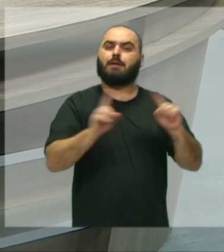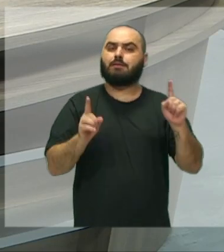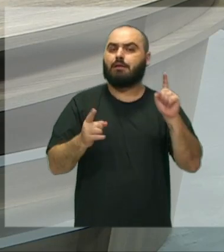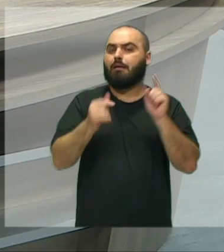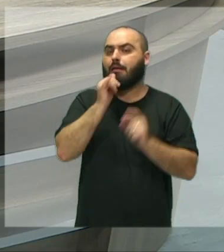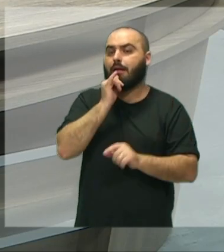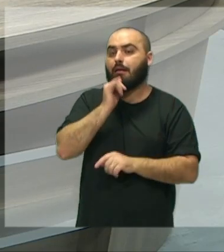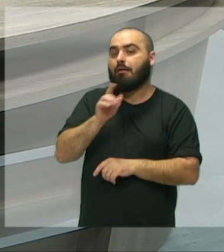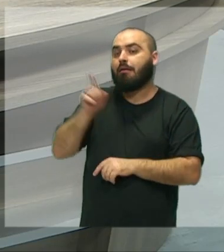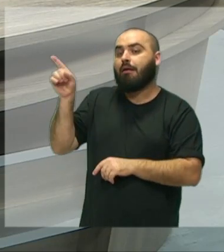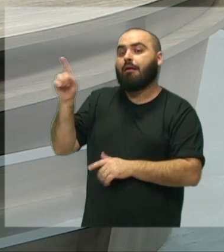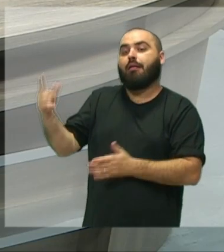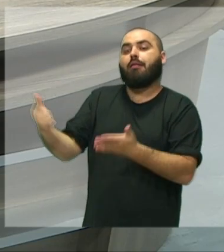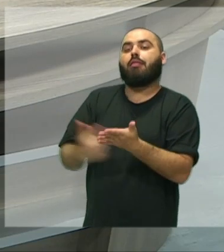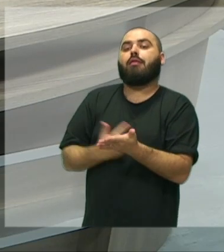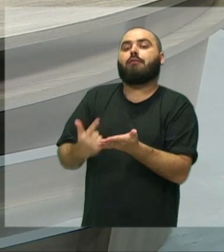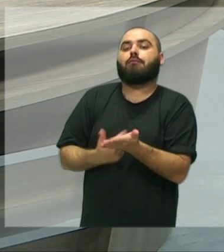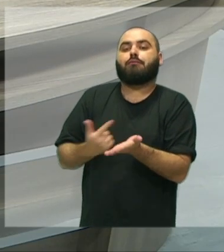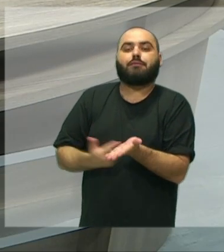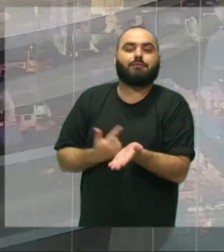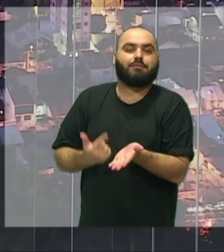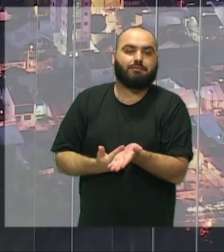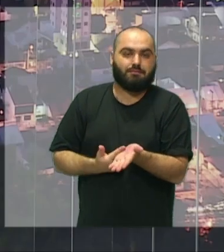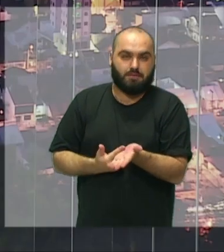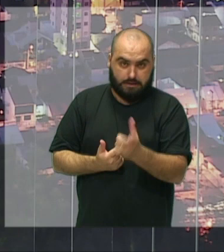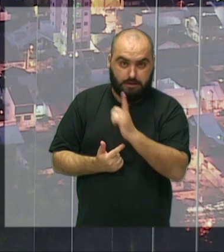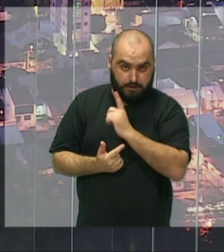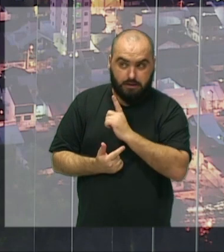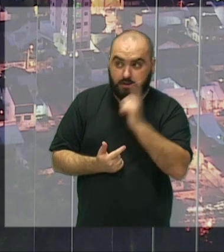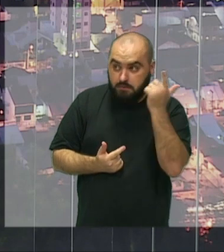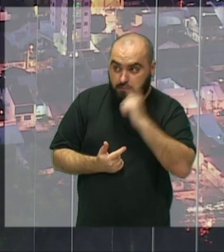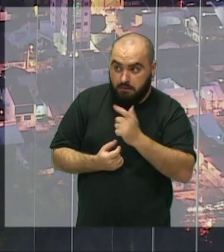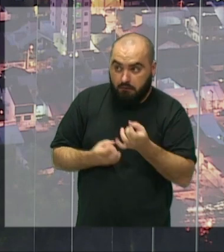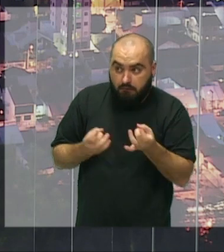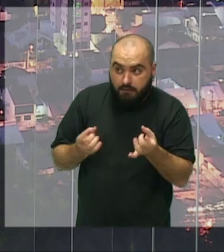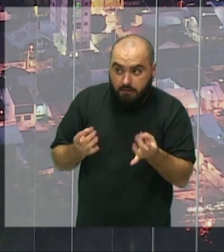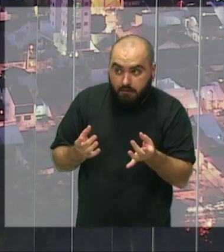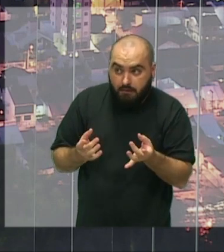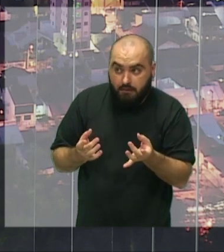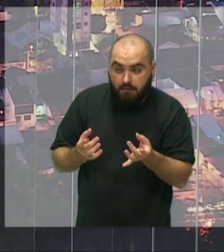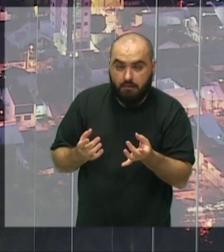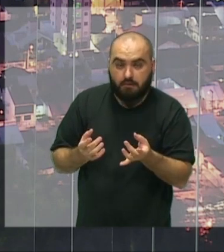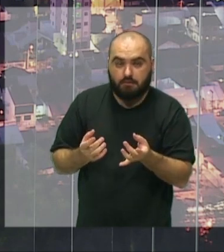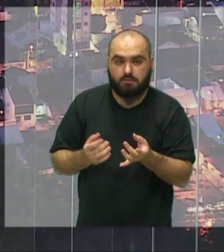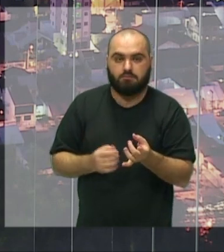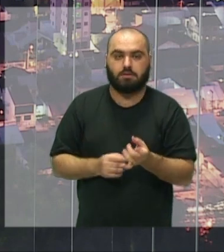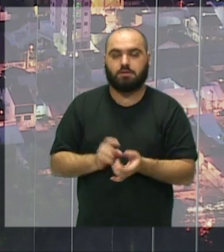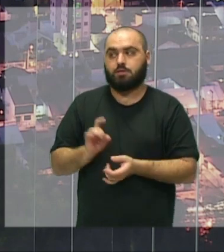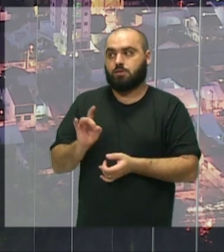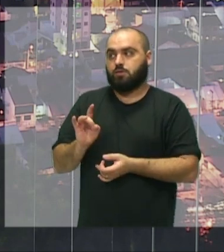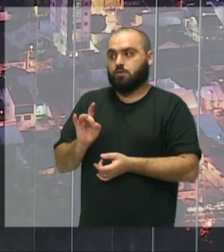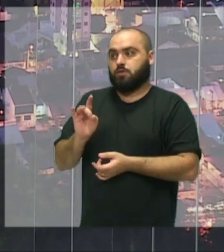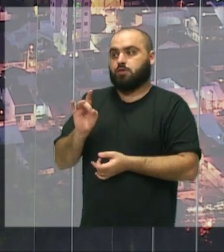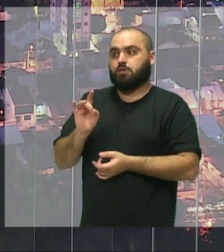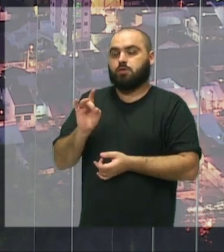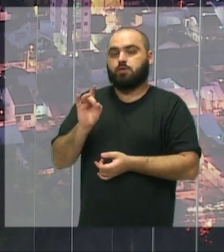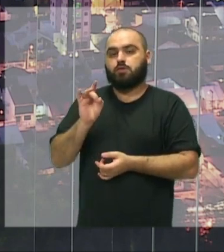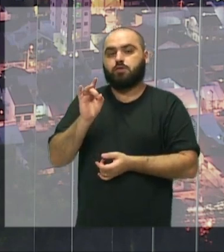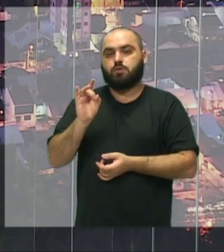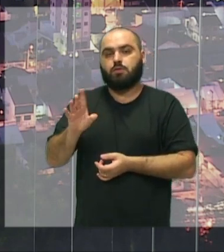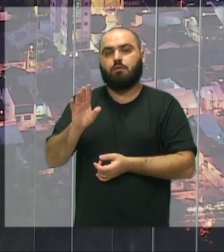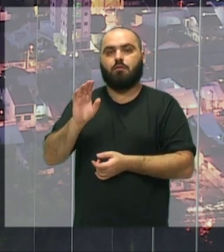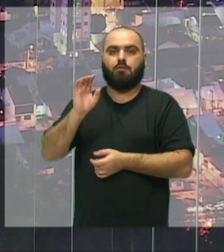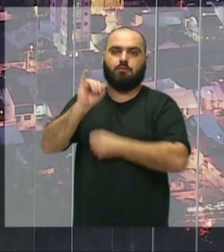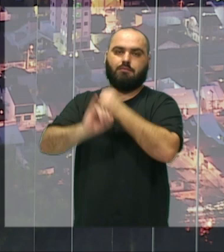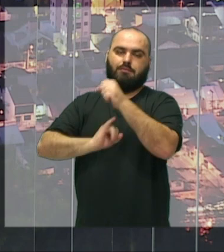exemplo, esse livro fantástico ainda tem disponível na editora? Como é que é? Só está disponível na estante